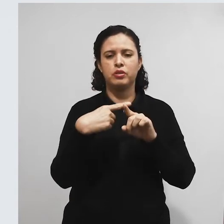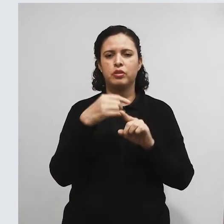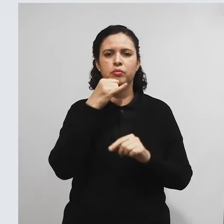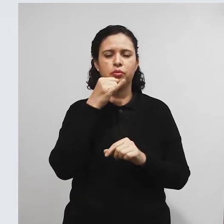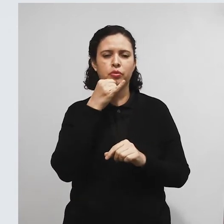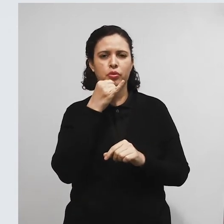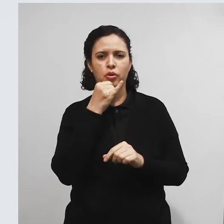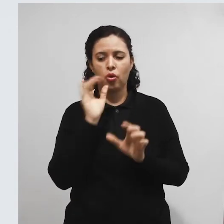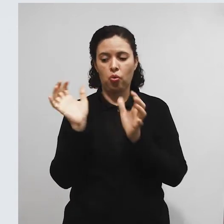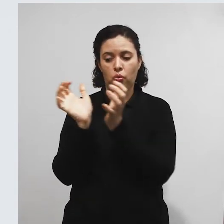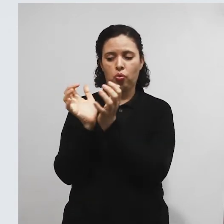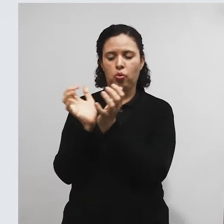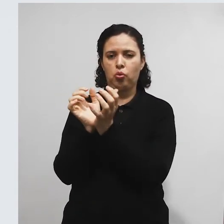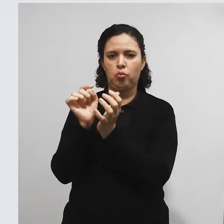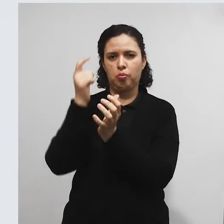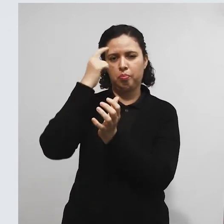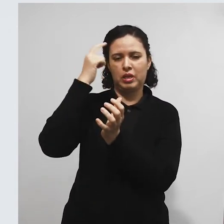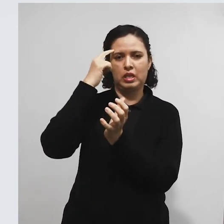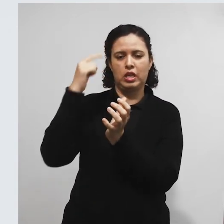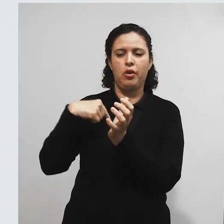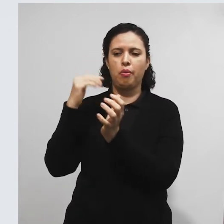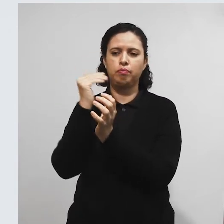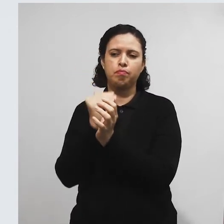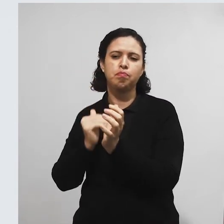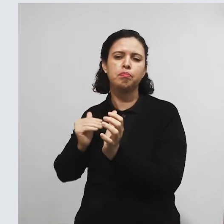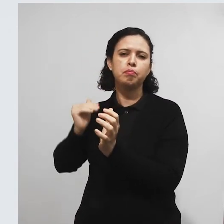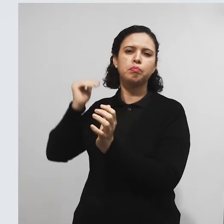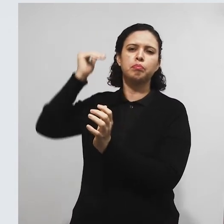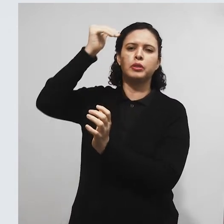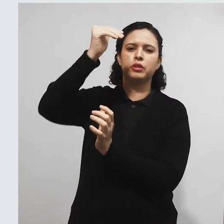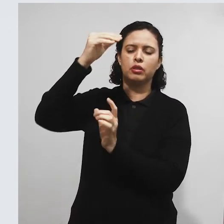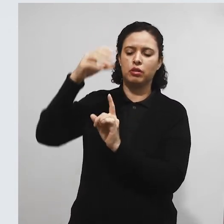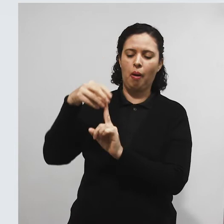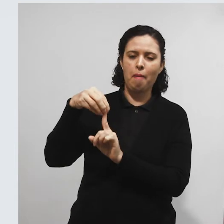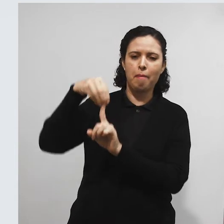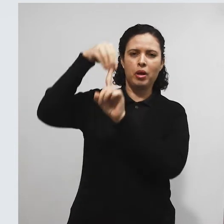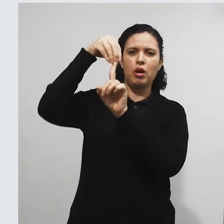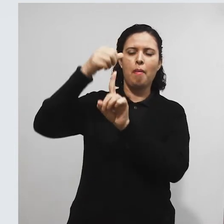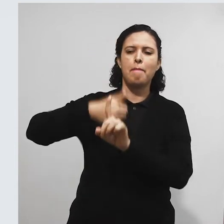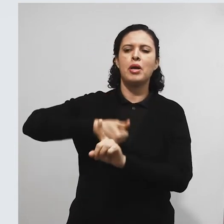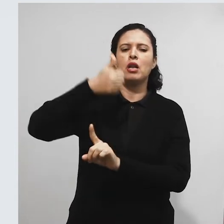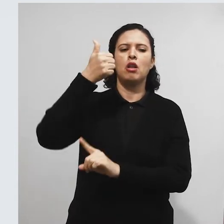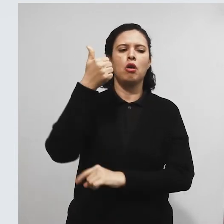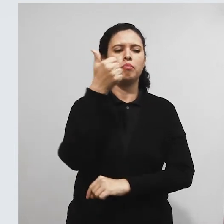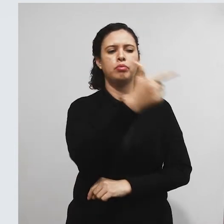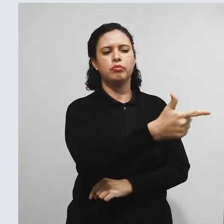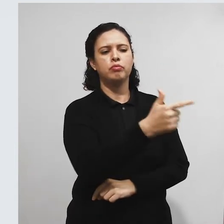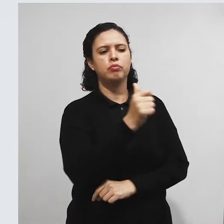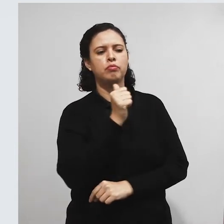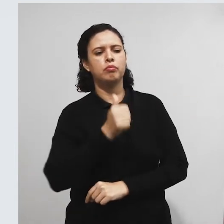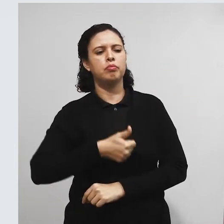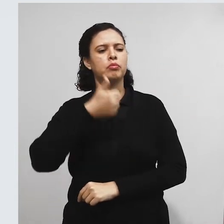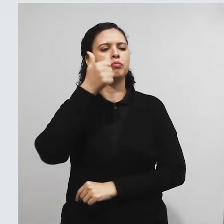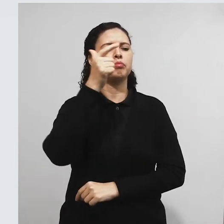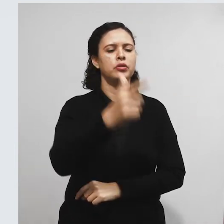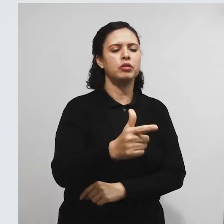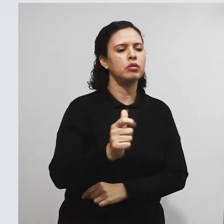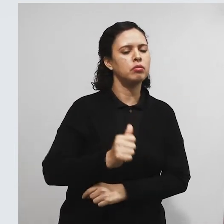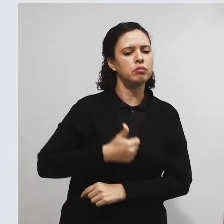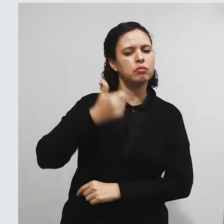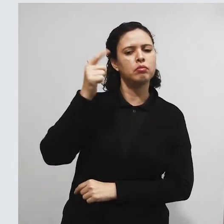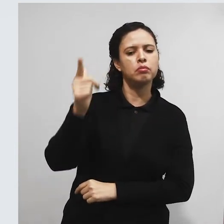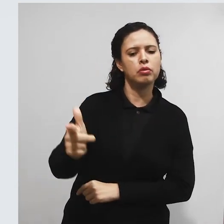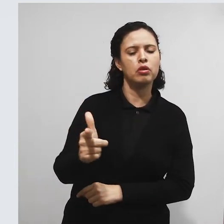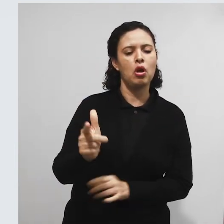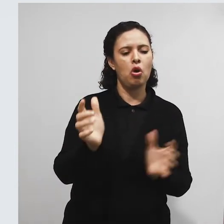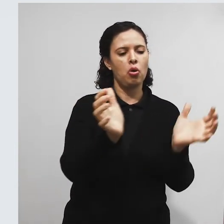se coloca como o centro do universo e se acha melhor, se acha superior a todos os outros